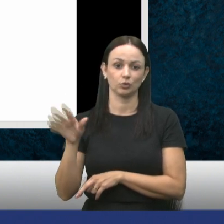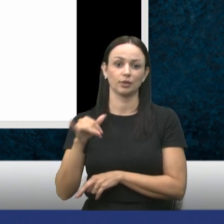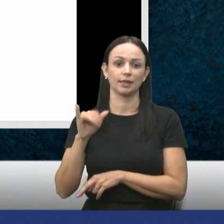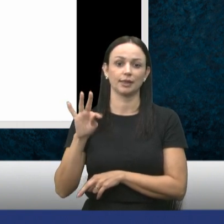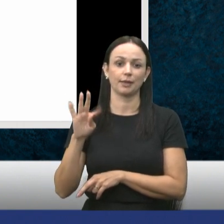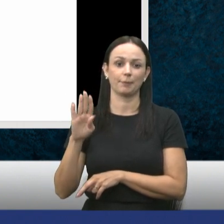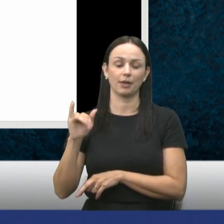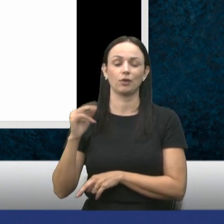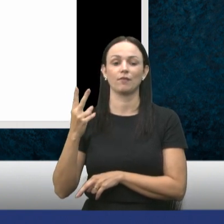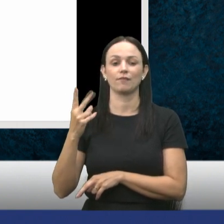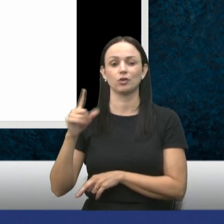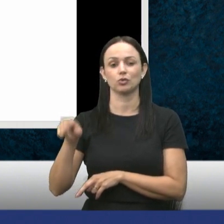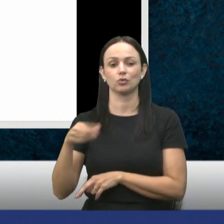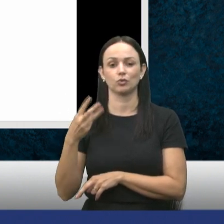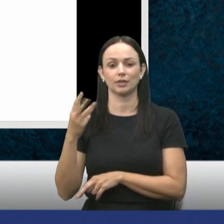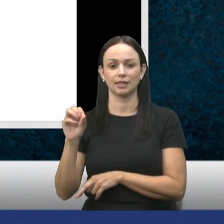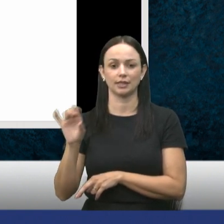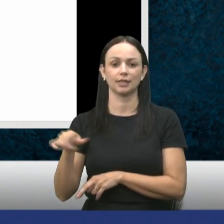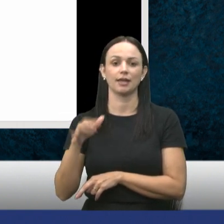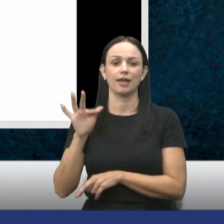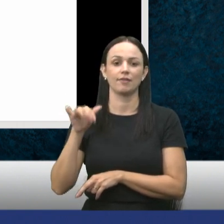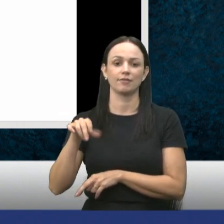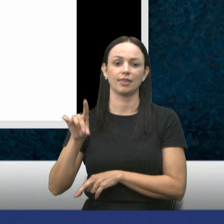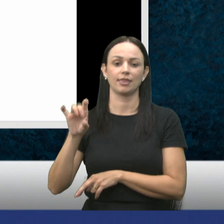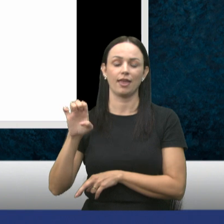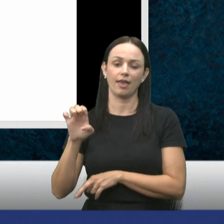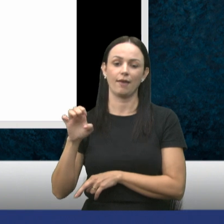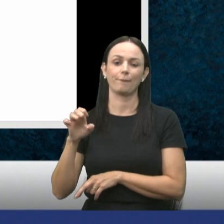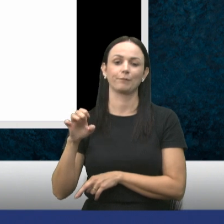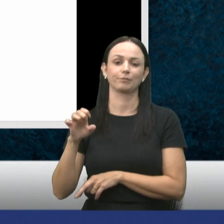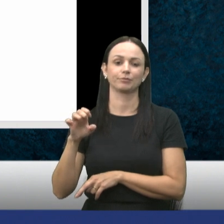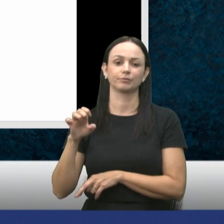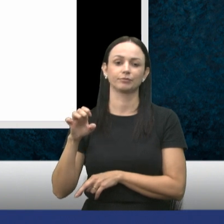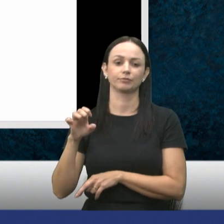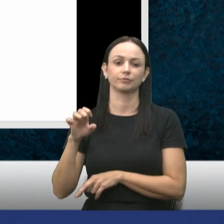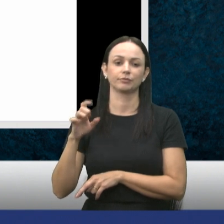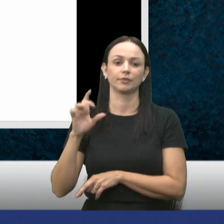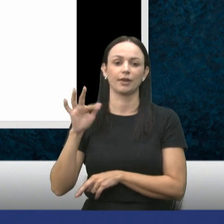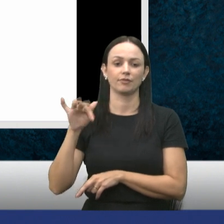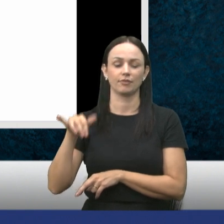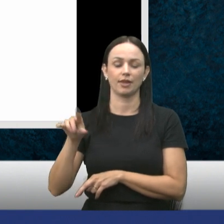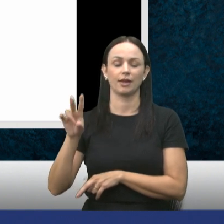ITBI 21,30% e o FNDE